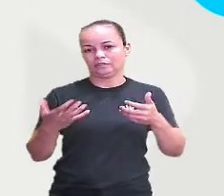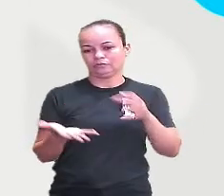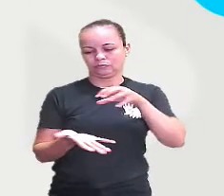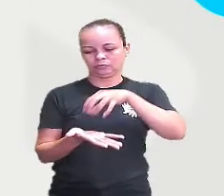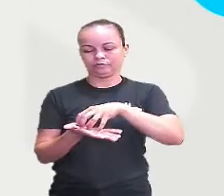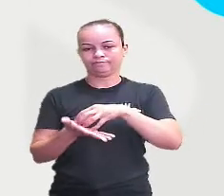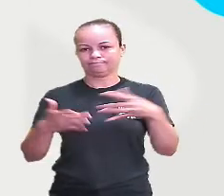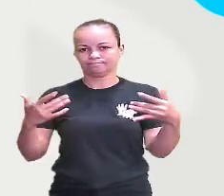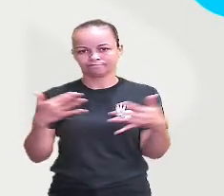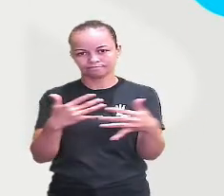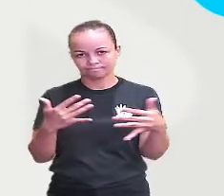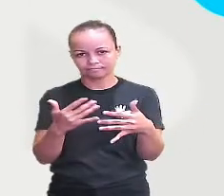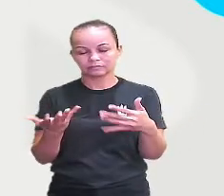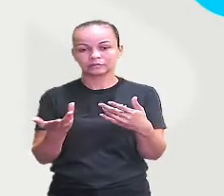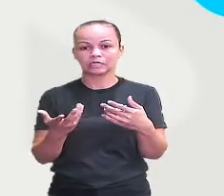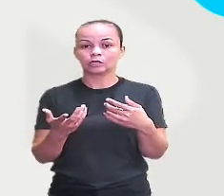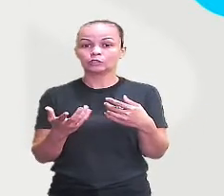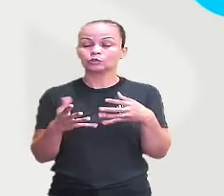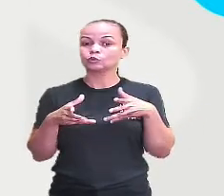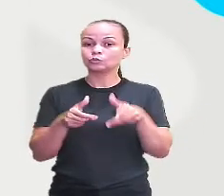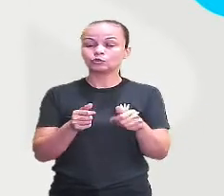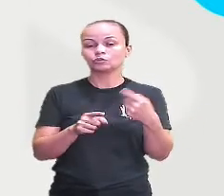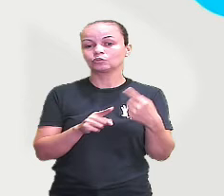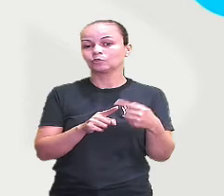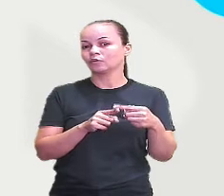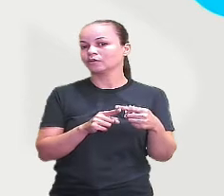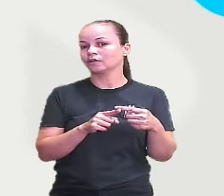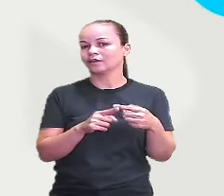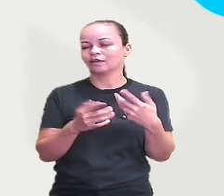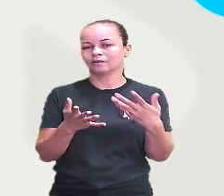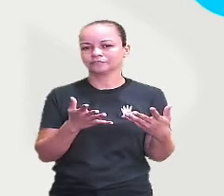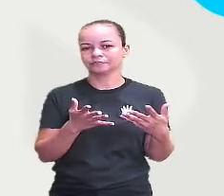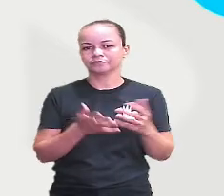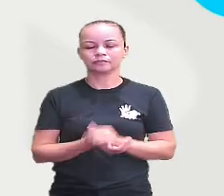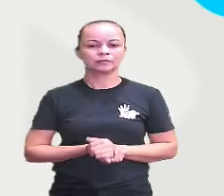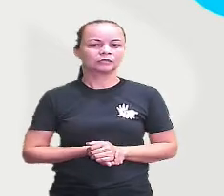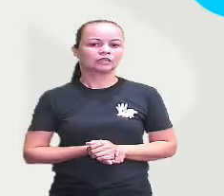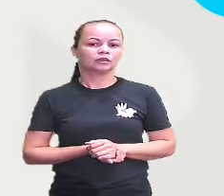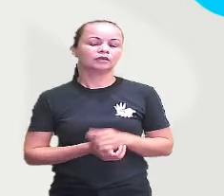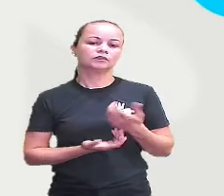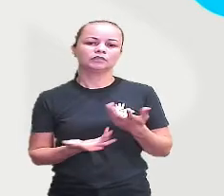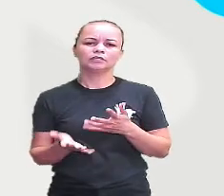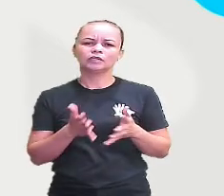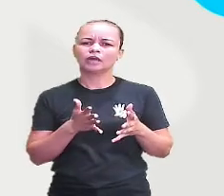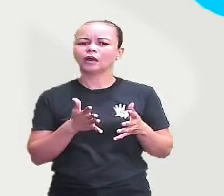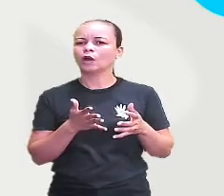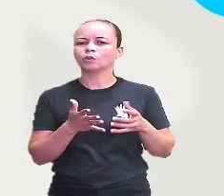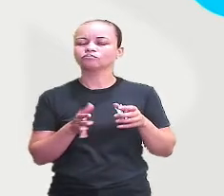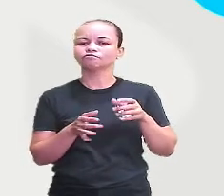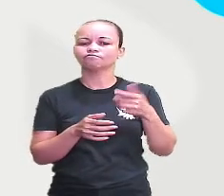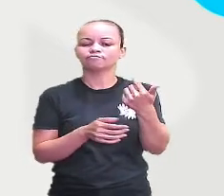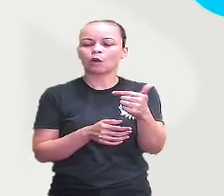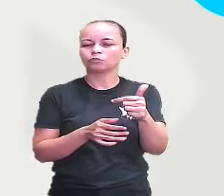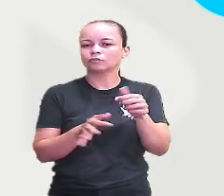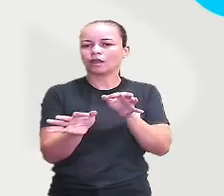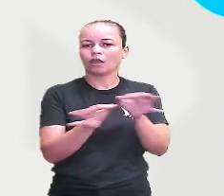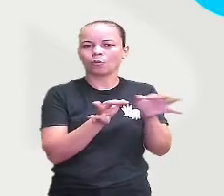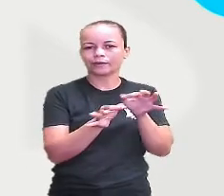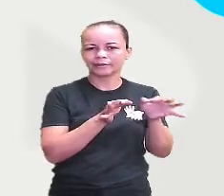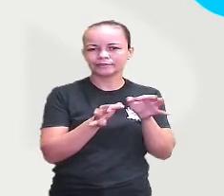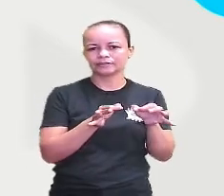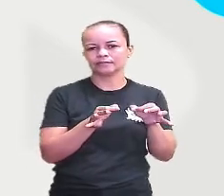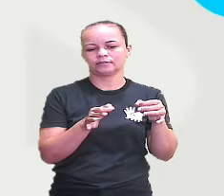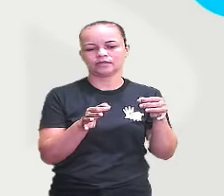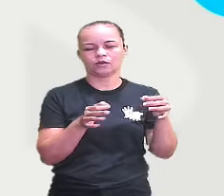centros urbanos. Tudo isso por um único motivo: não se houve planejamento urbano